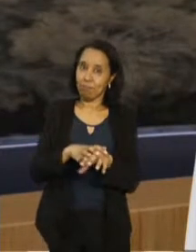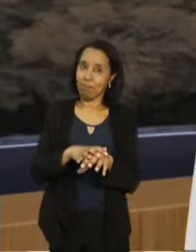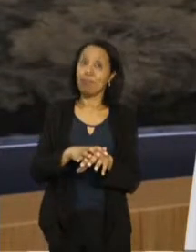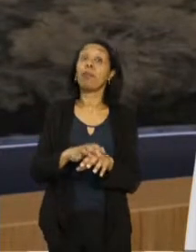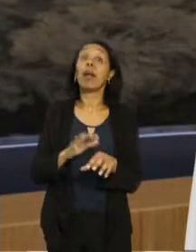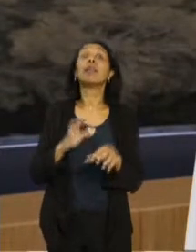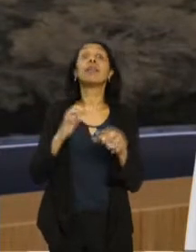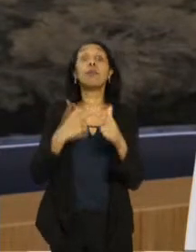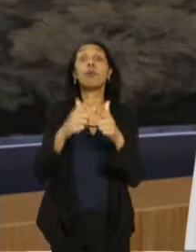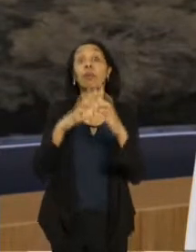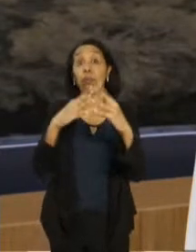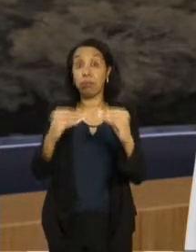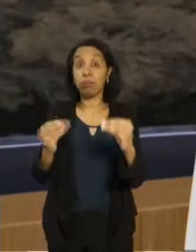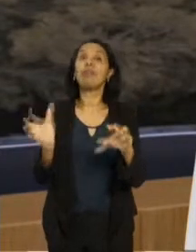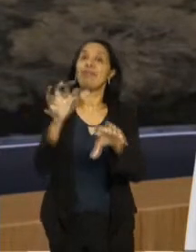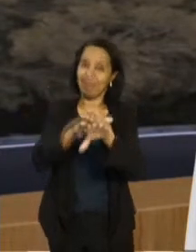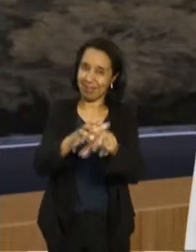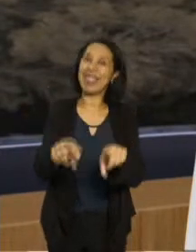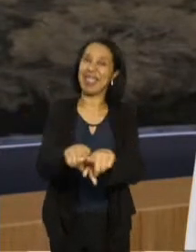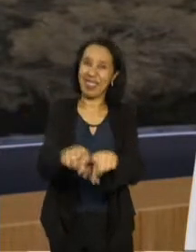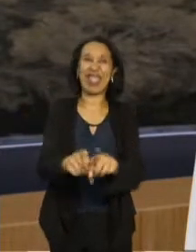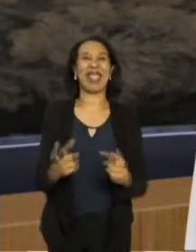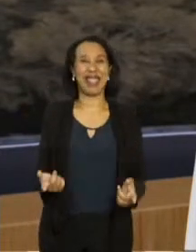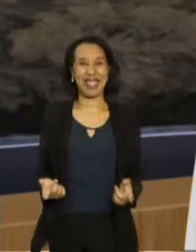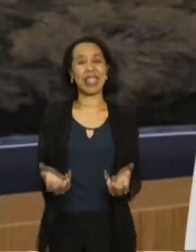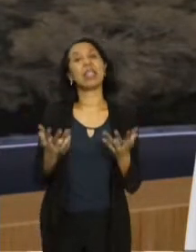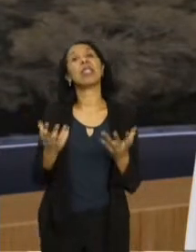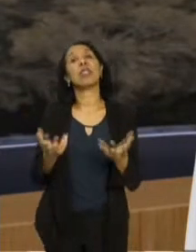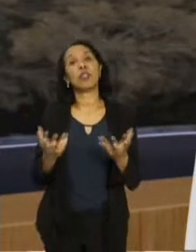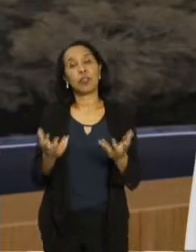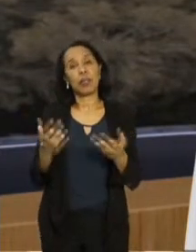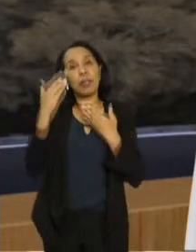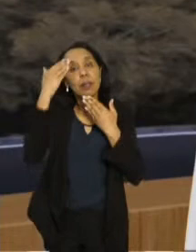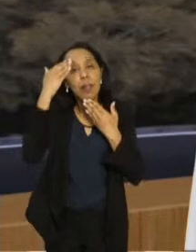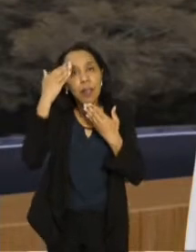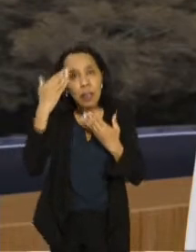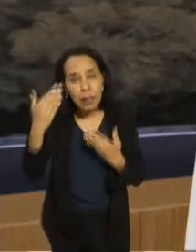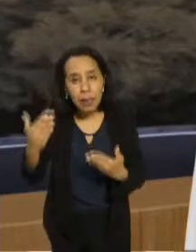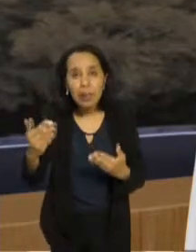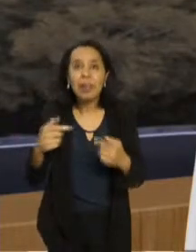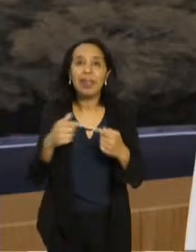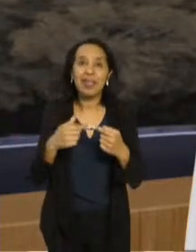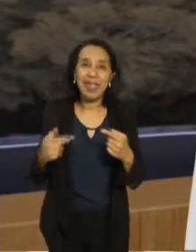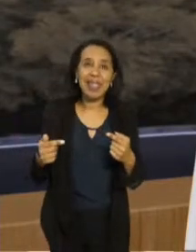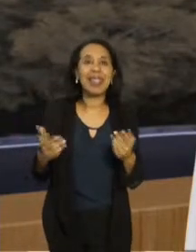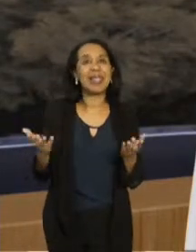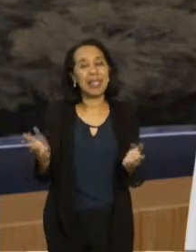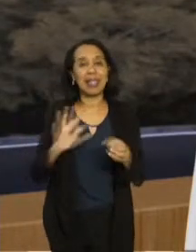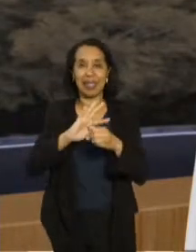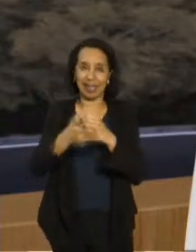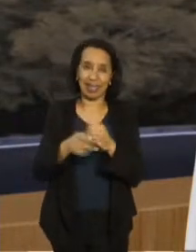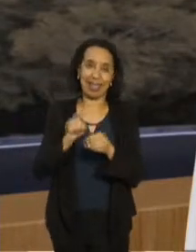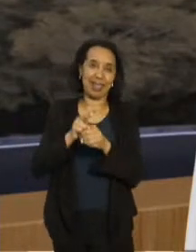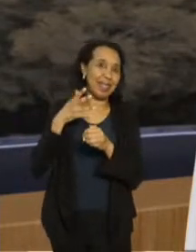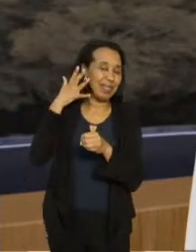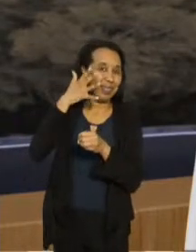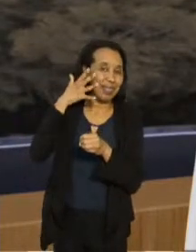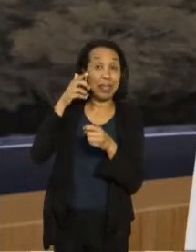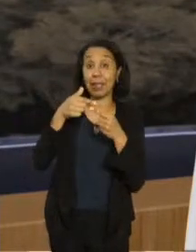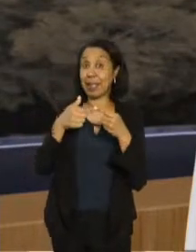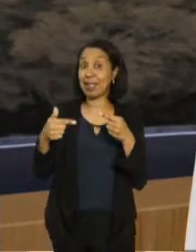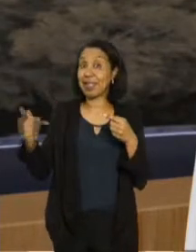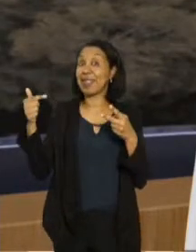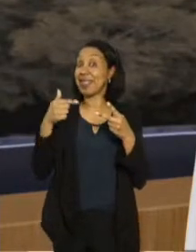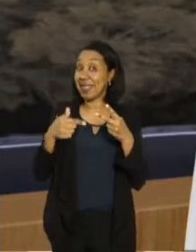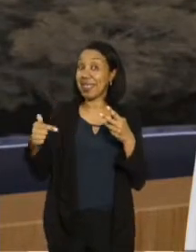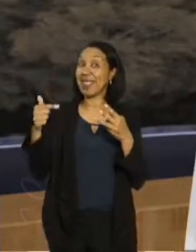parte da solução. Já somos. E para a semana, para me despedir fazendo um merchandising do Sustainable Talks, a gente vai ter uma semana,